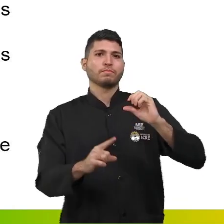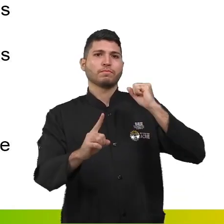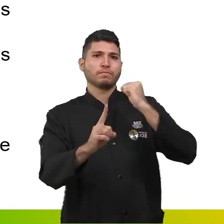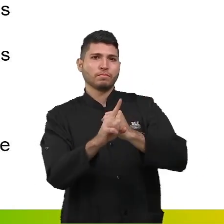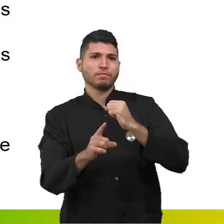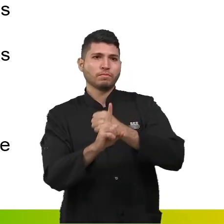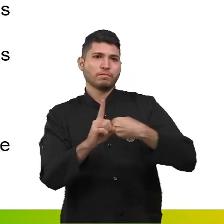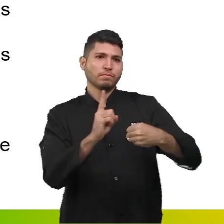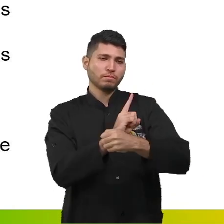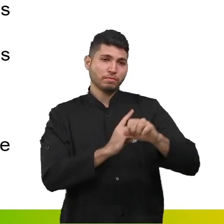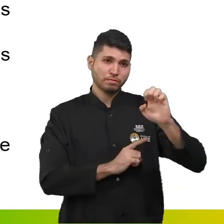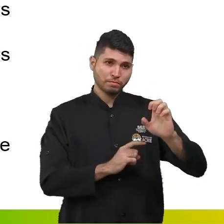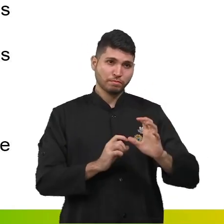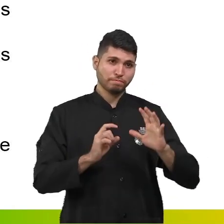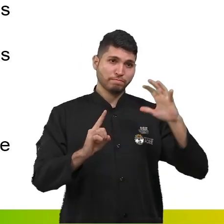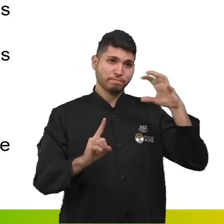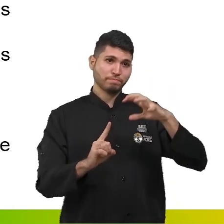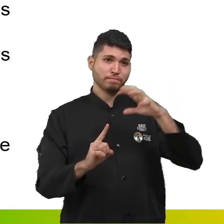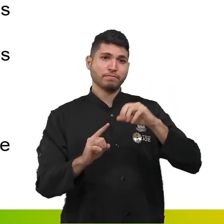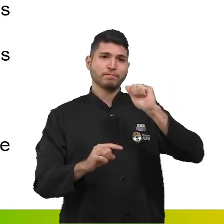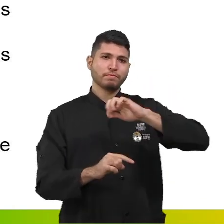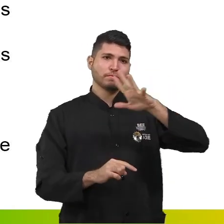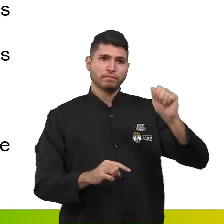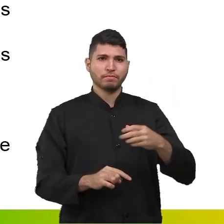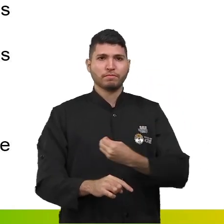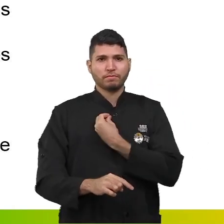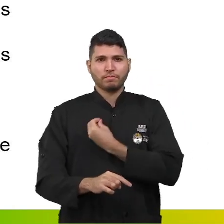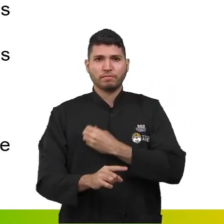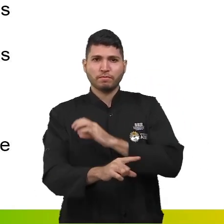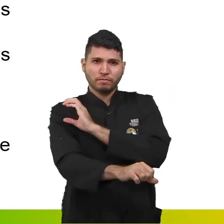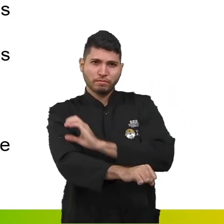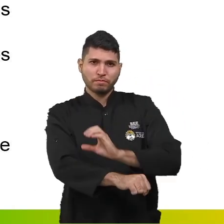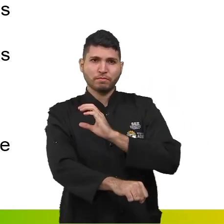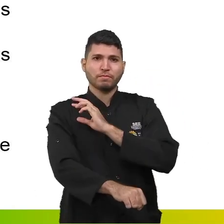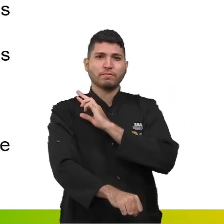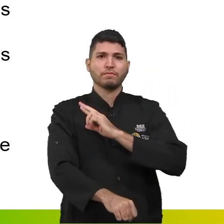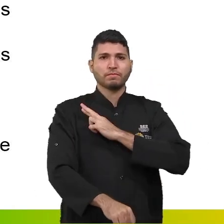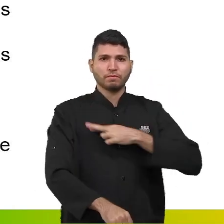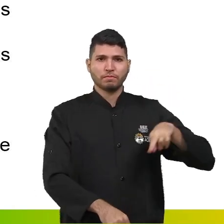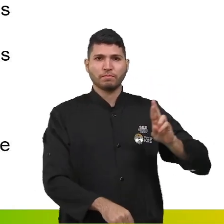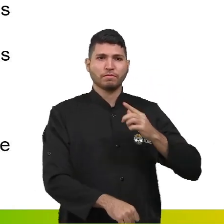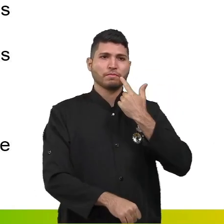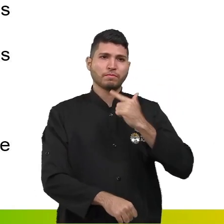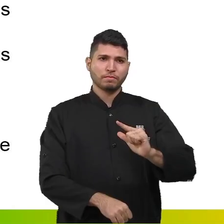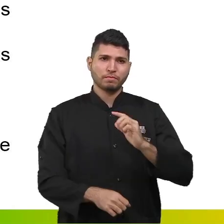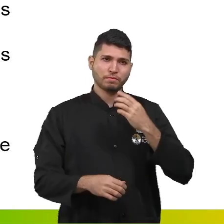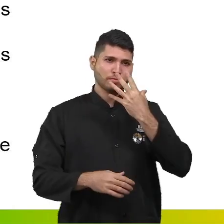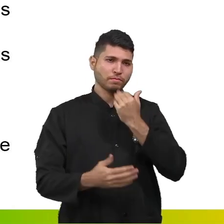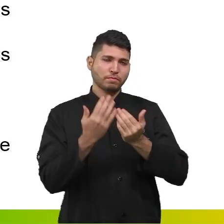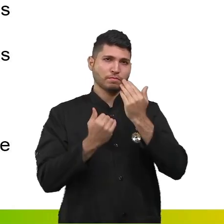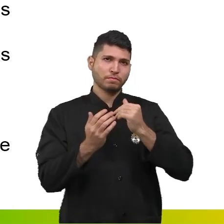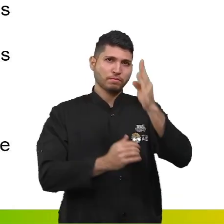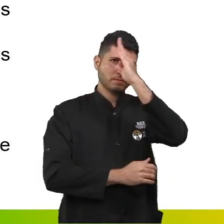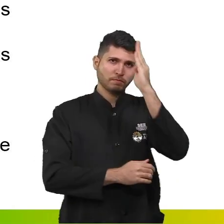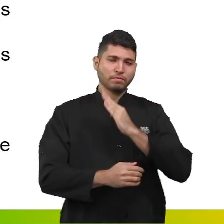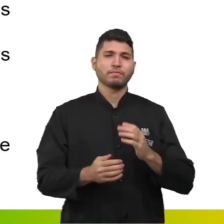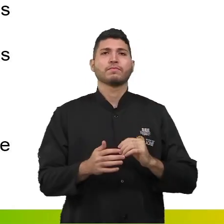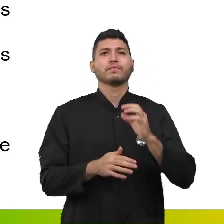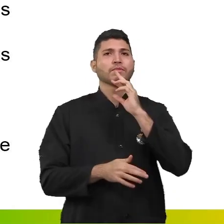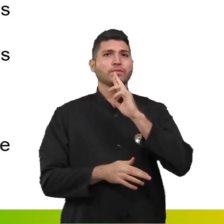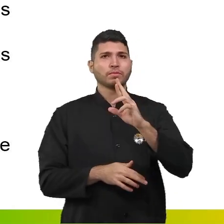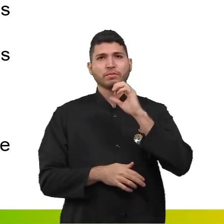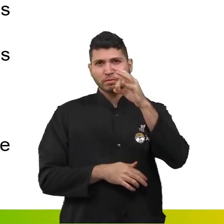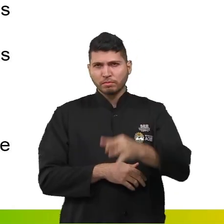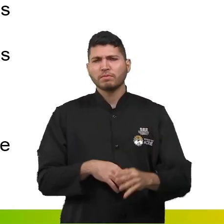influência africana está presente na cultura, religião, língua e culinária brasileiras. Qual é a alternativa